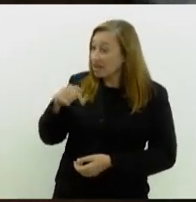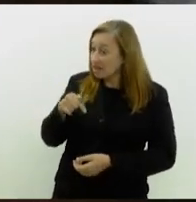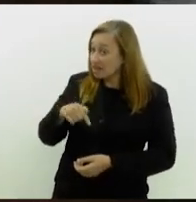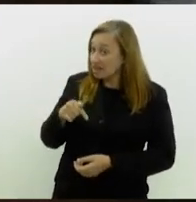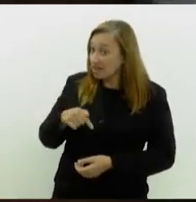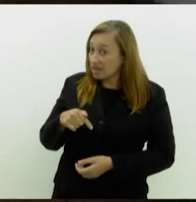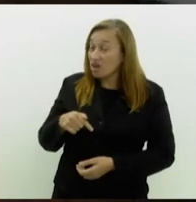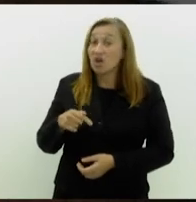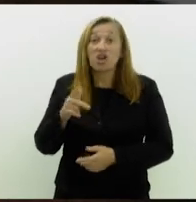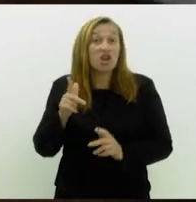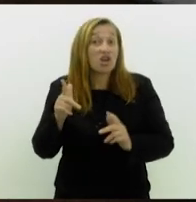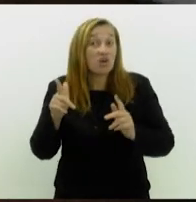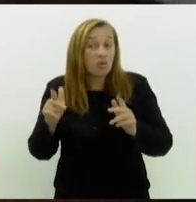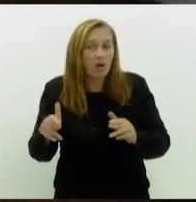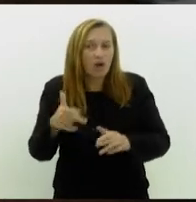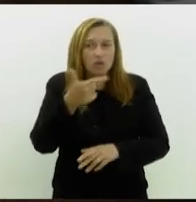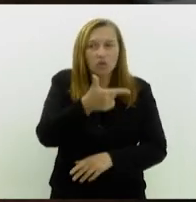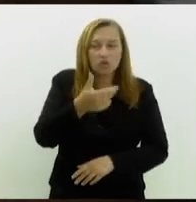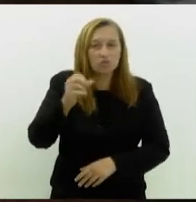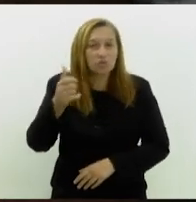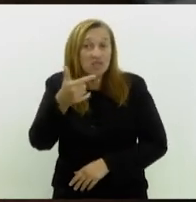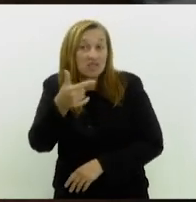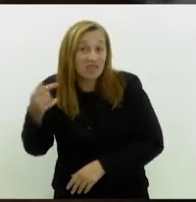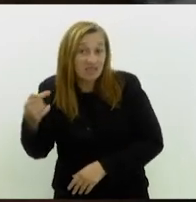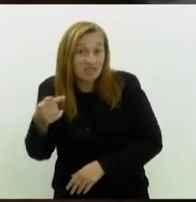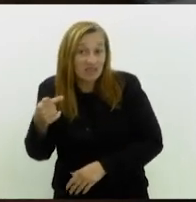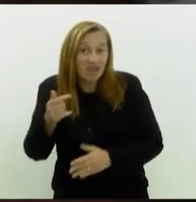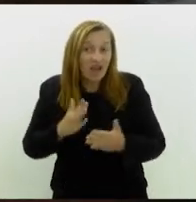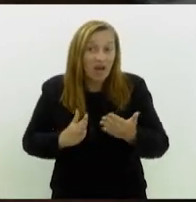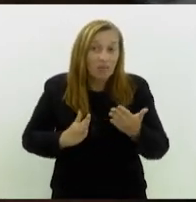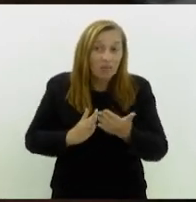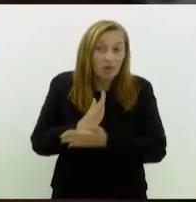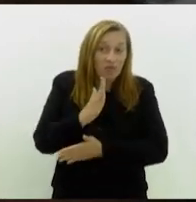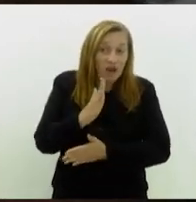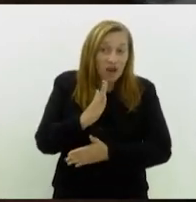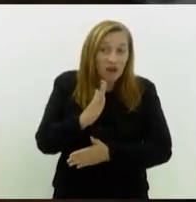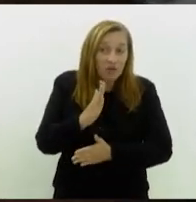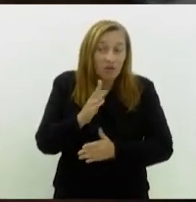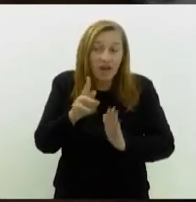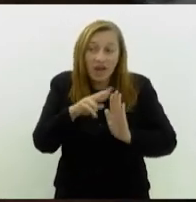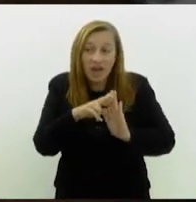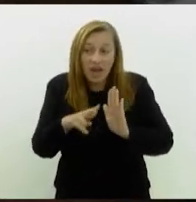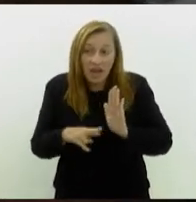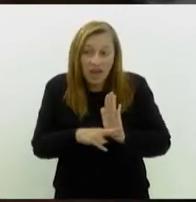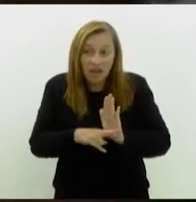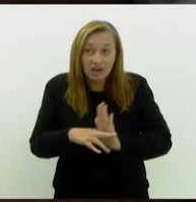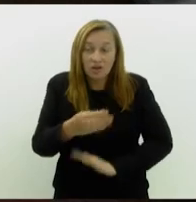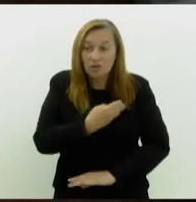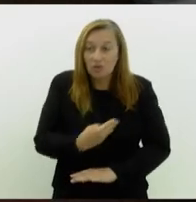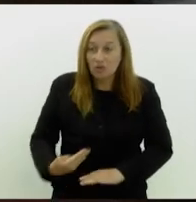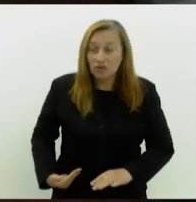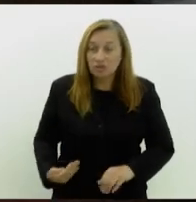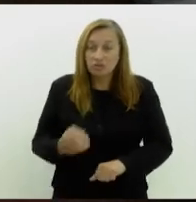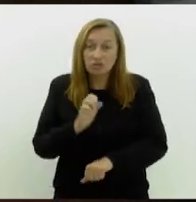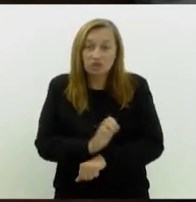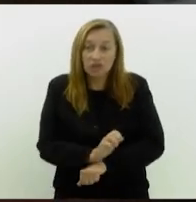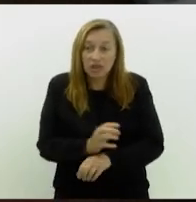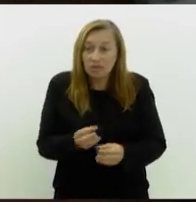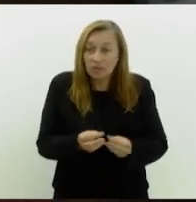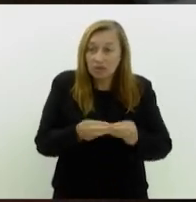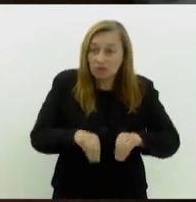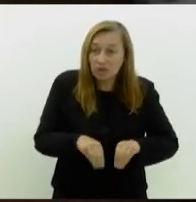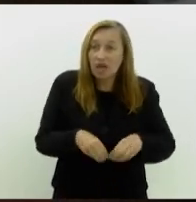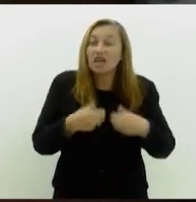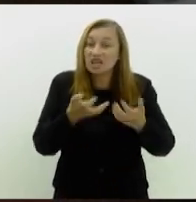foram os mesmos que em 2017 aprovaram medidas que levaram o governo do estado à banca rota porque